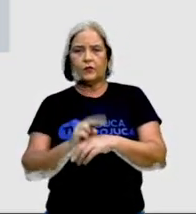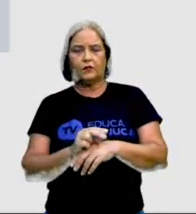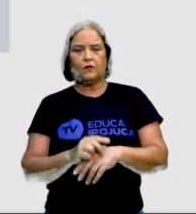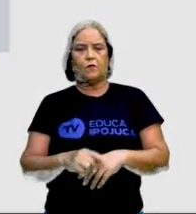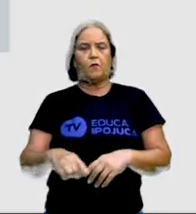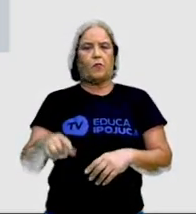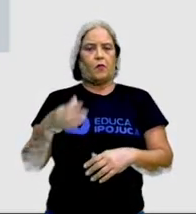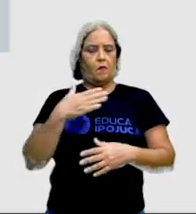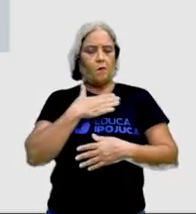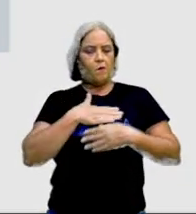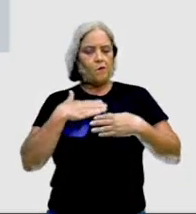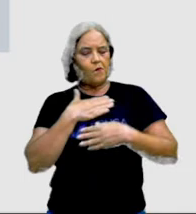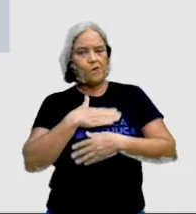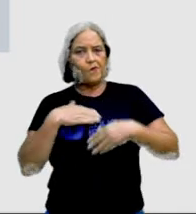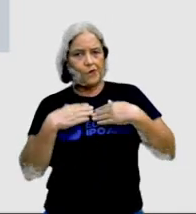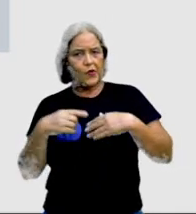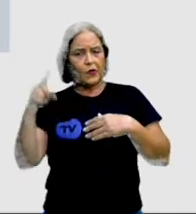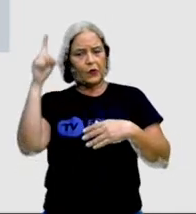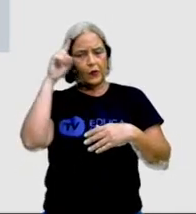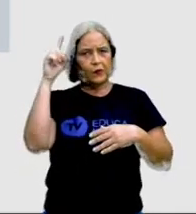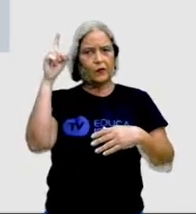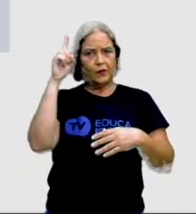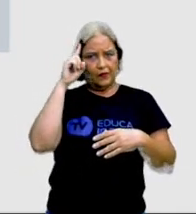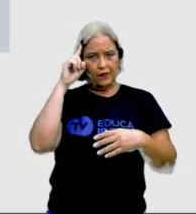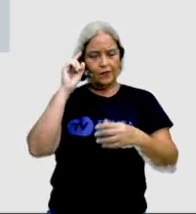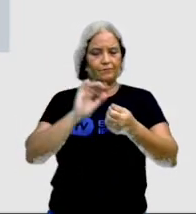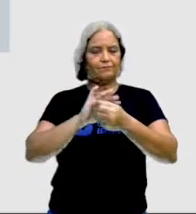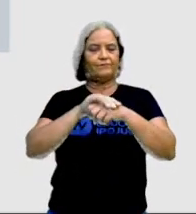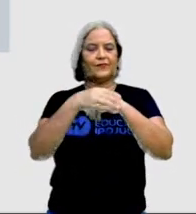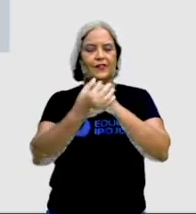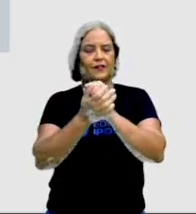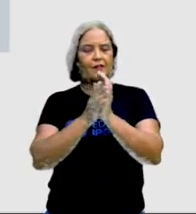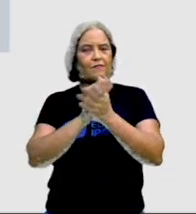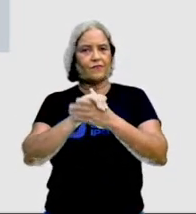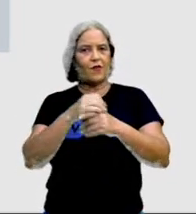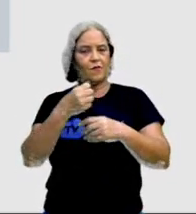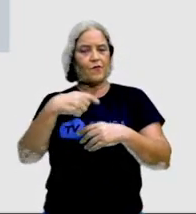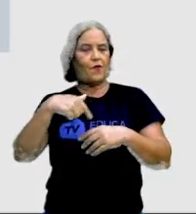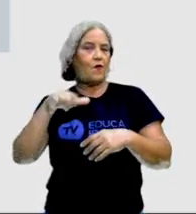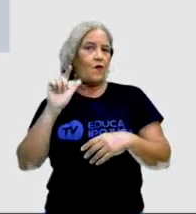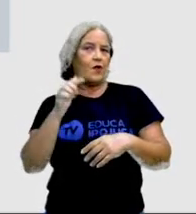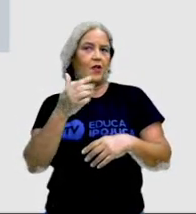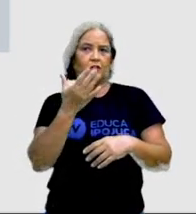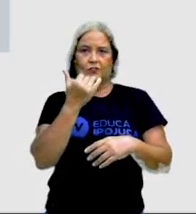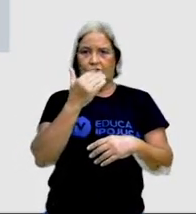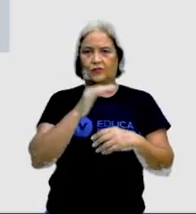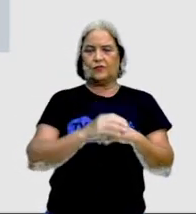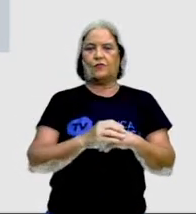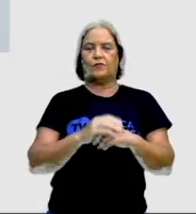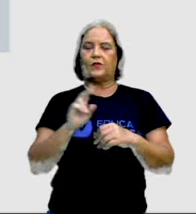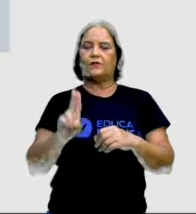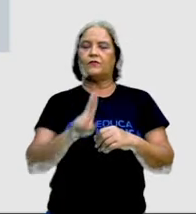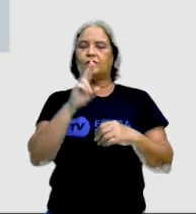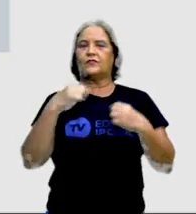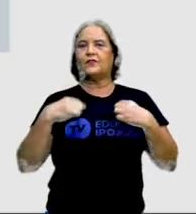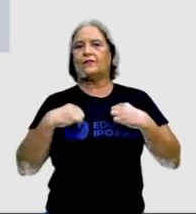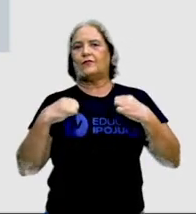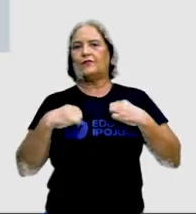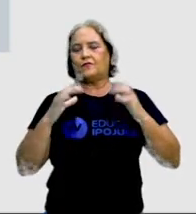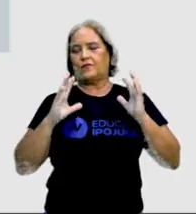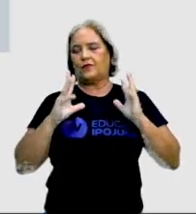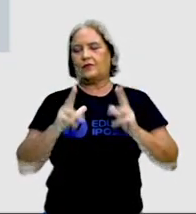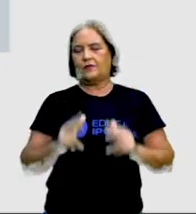todos os dias, lavar as mãos antes de comer, usar sempre roupas bem